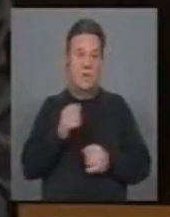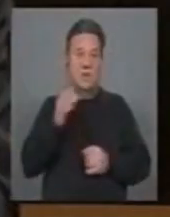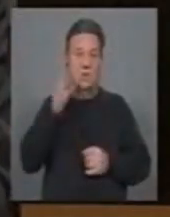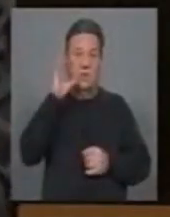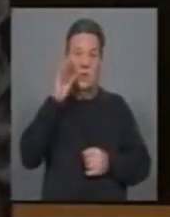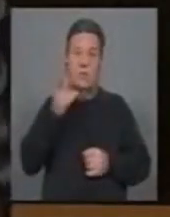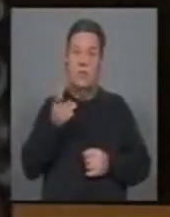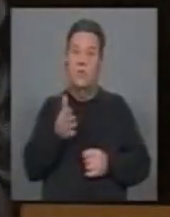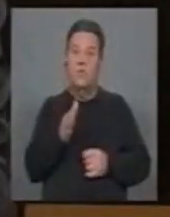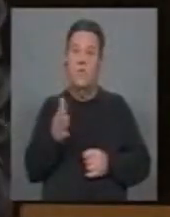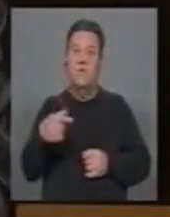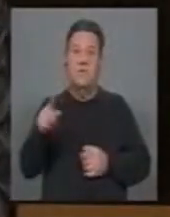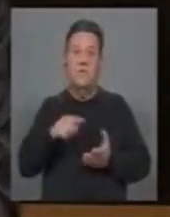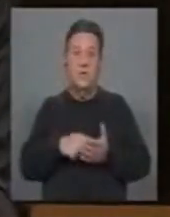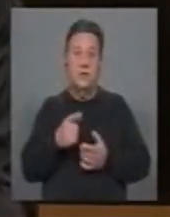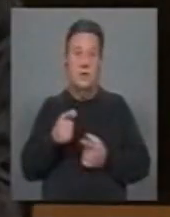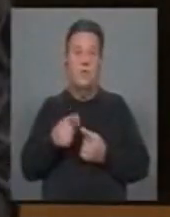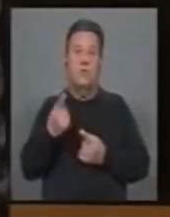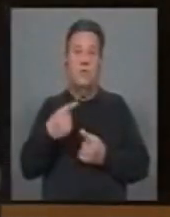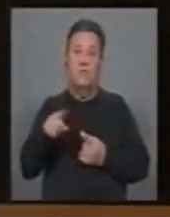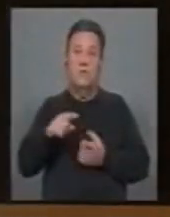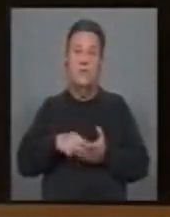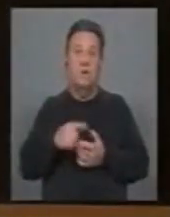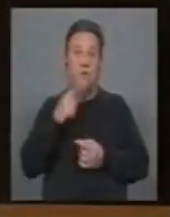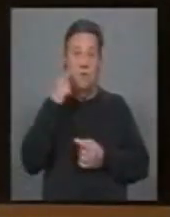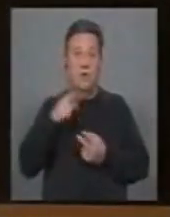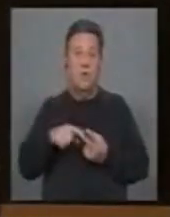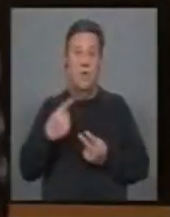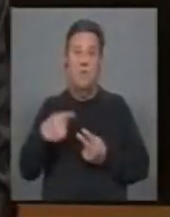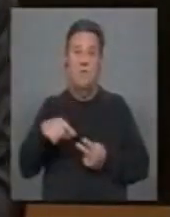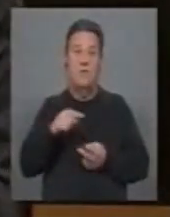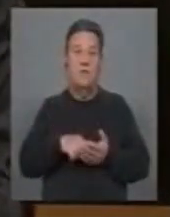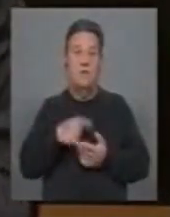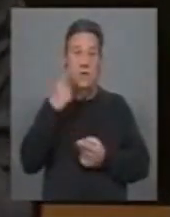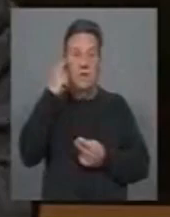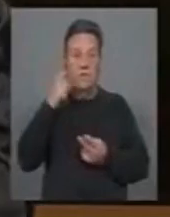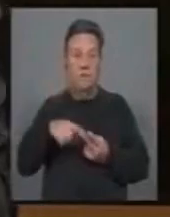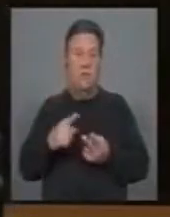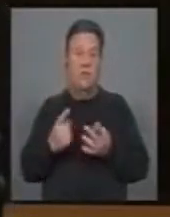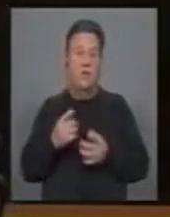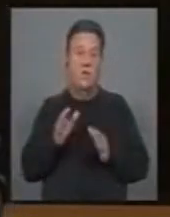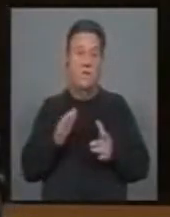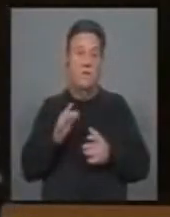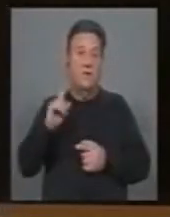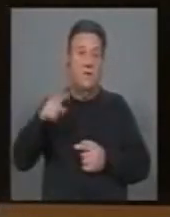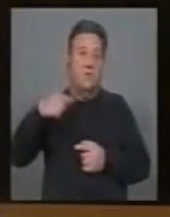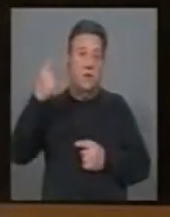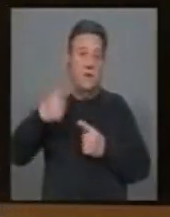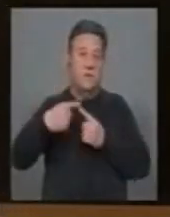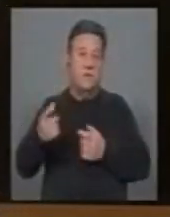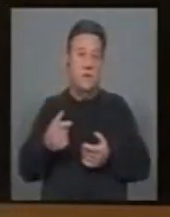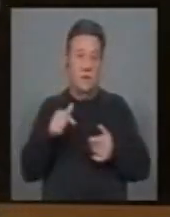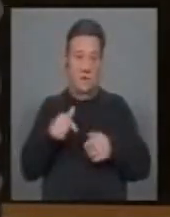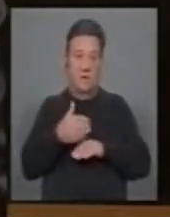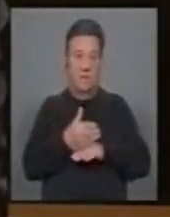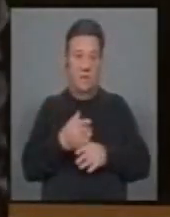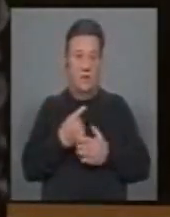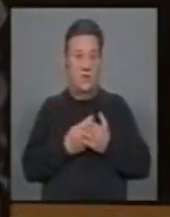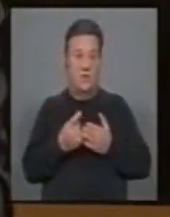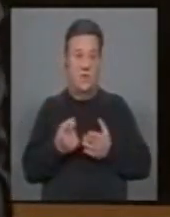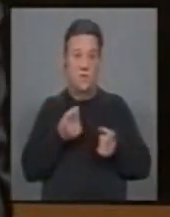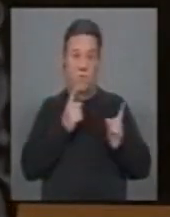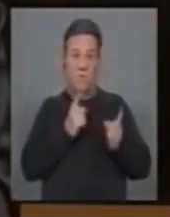atende é que vão ser postados vão ser postados toda quarta-feira outros vão ser postados para quinta-feira outros talvez tanto na outra semana pronto ou seja esta fases